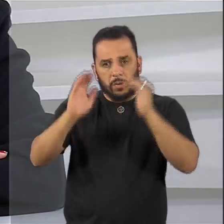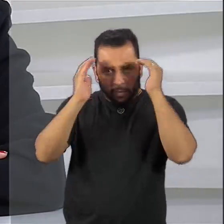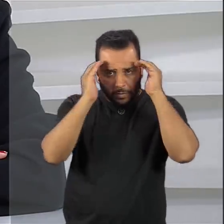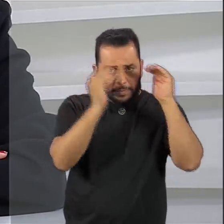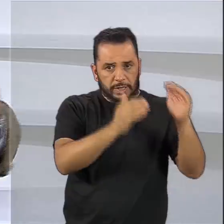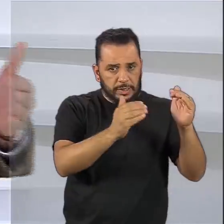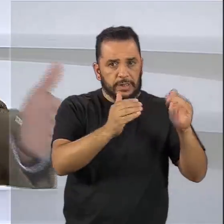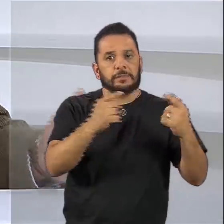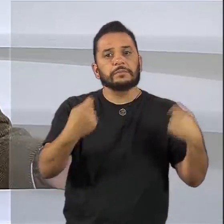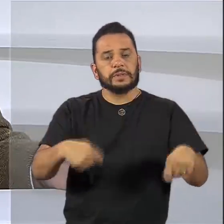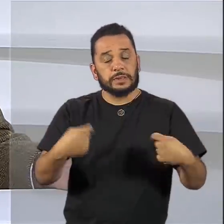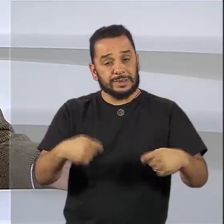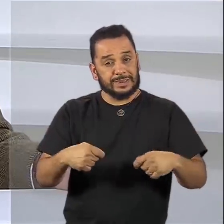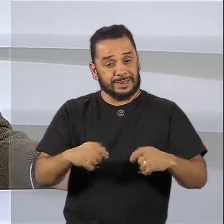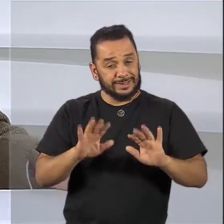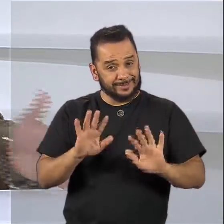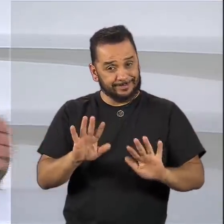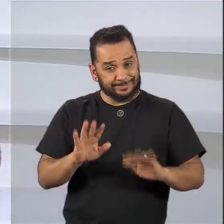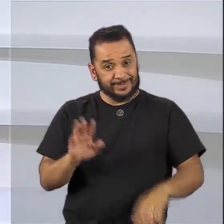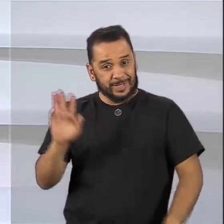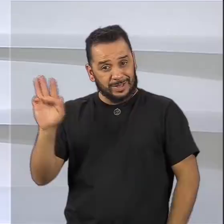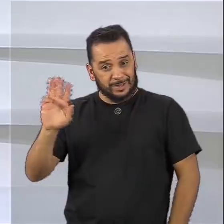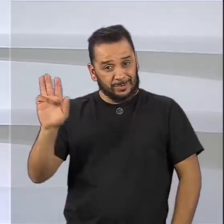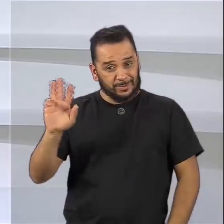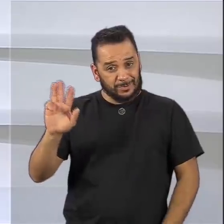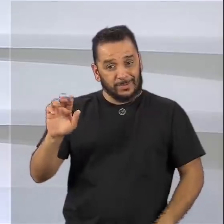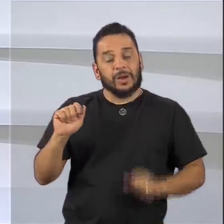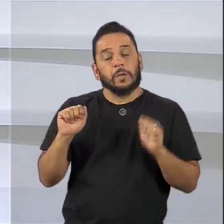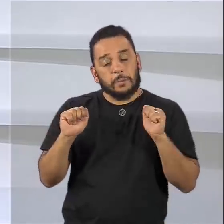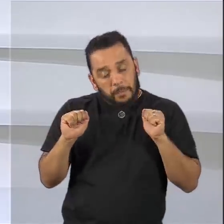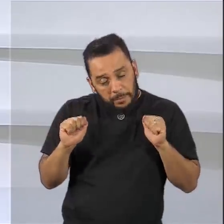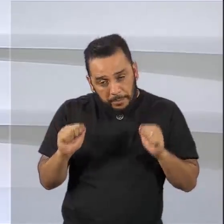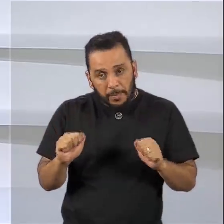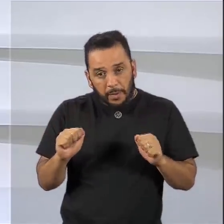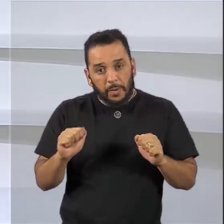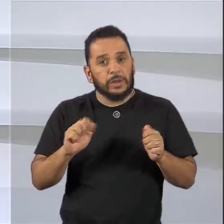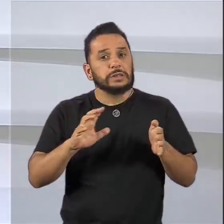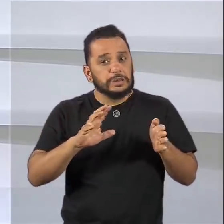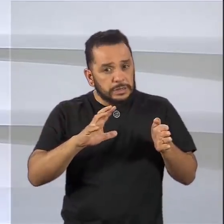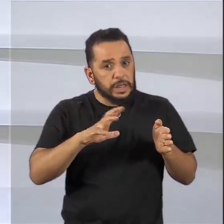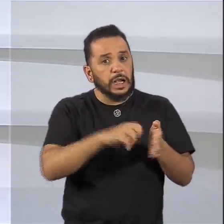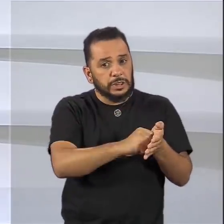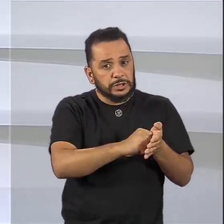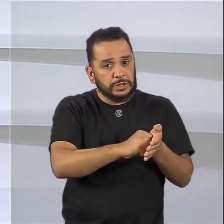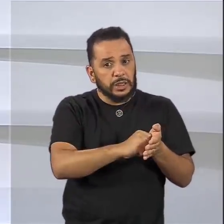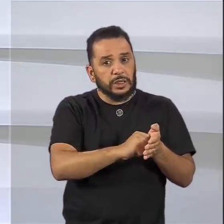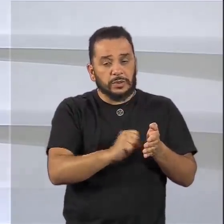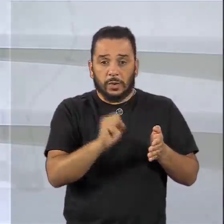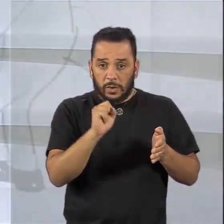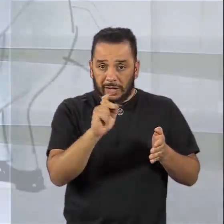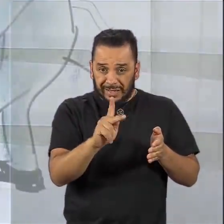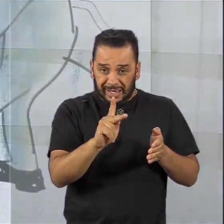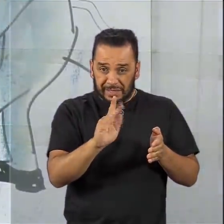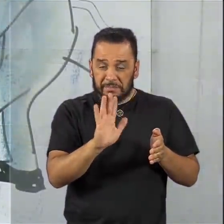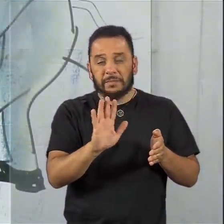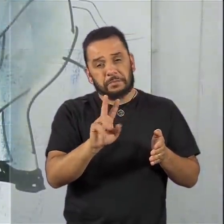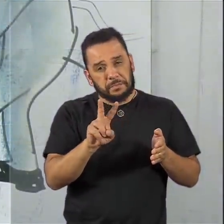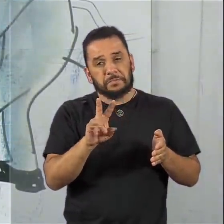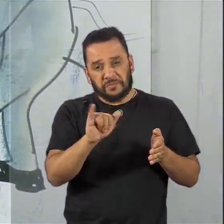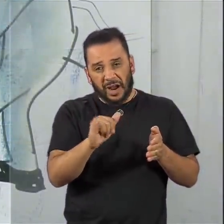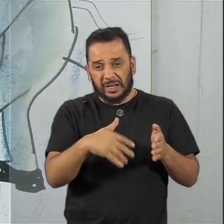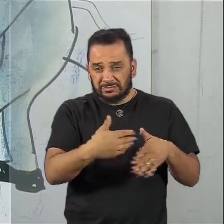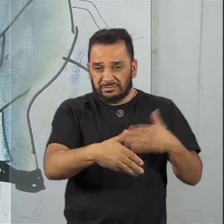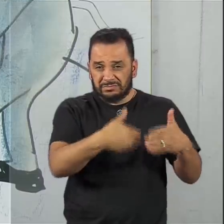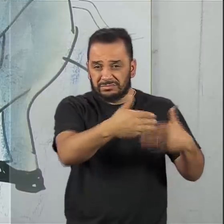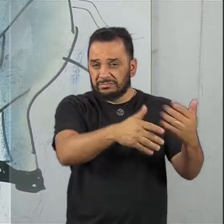que esse registro de candidatura se torne uma candidatura são muito baixas, né? A única alternativa